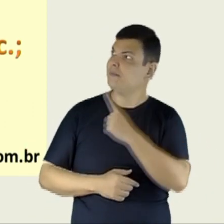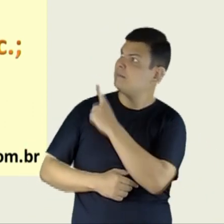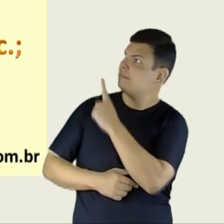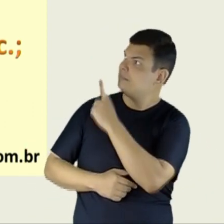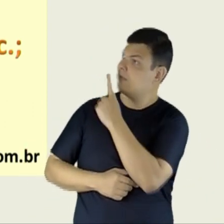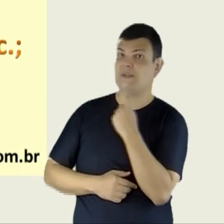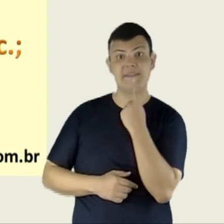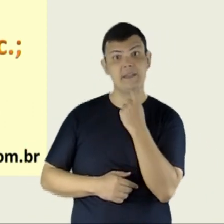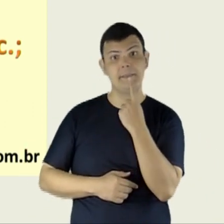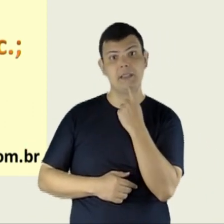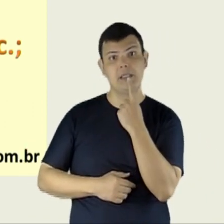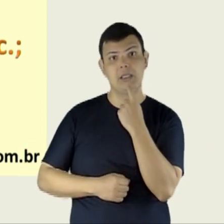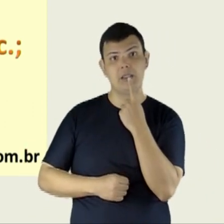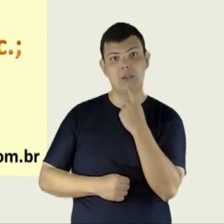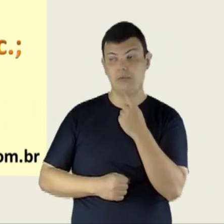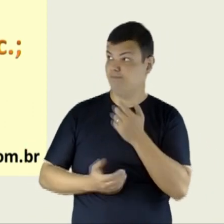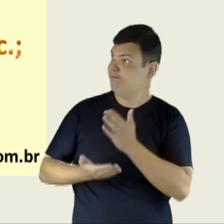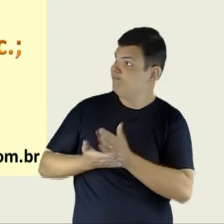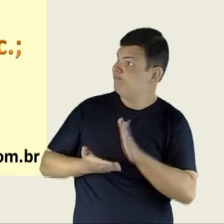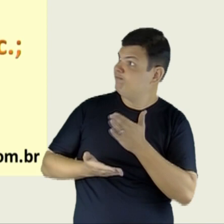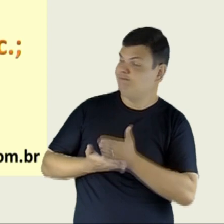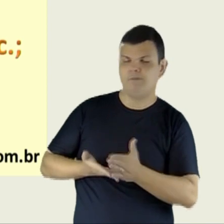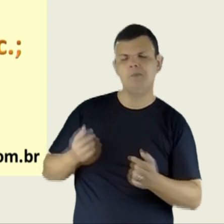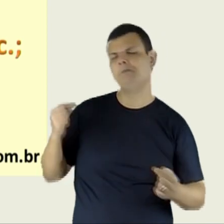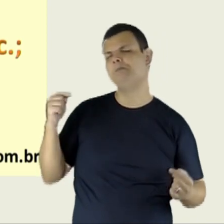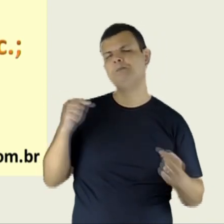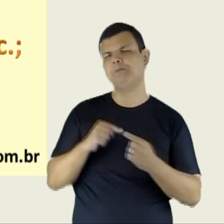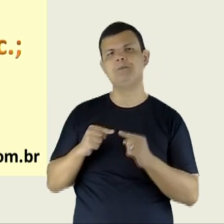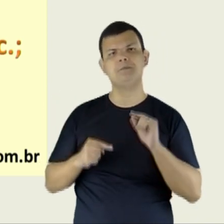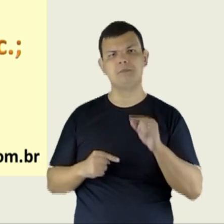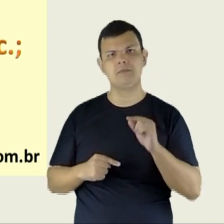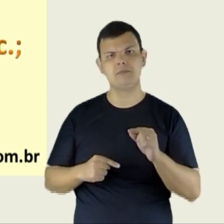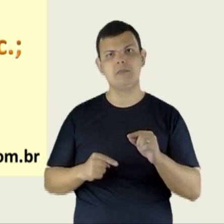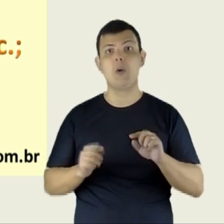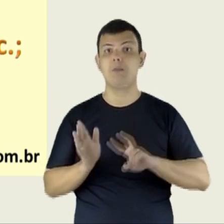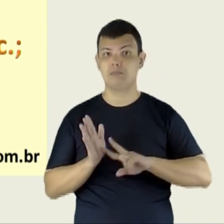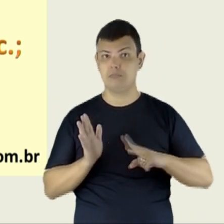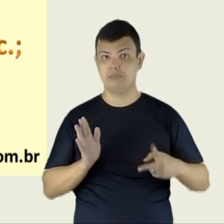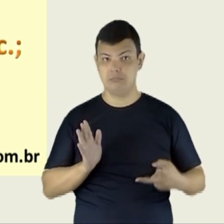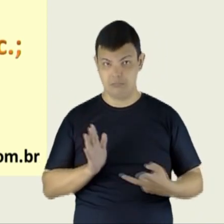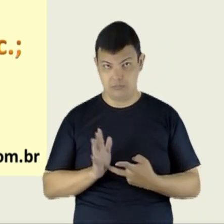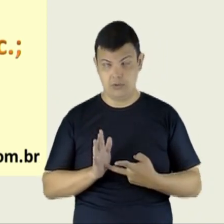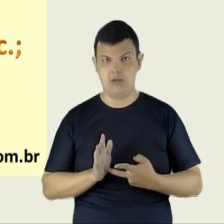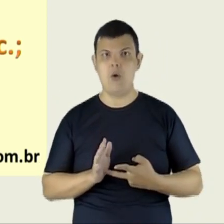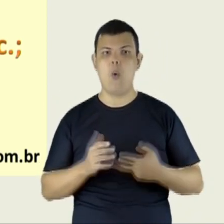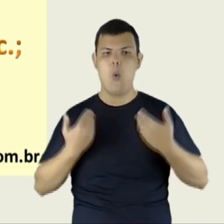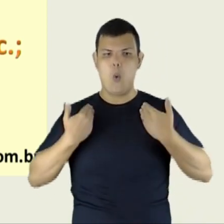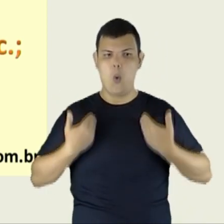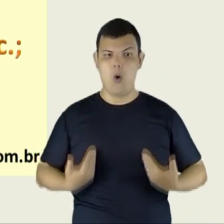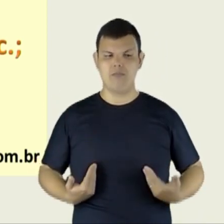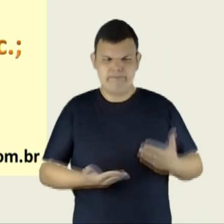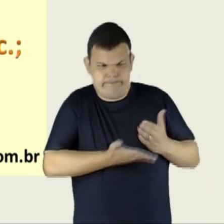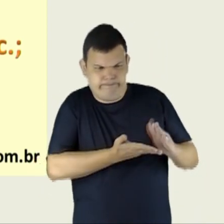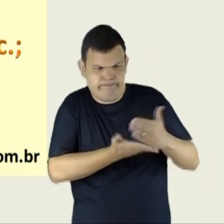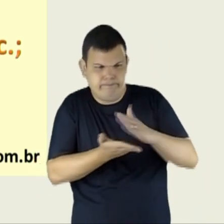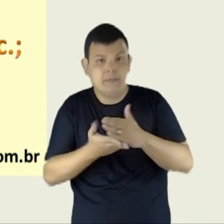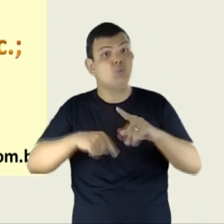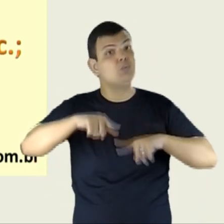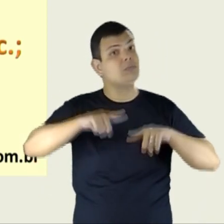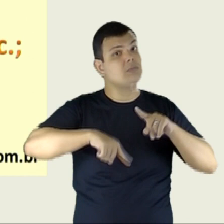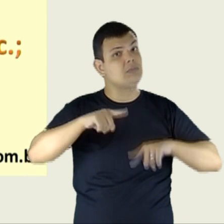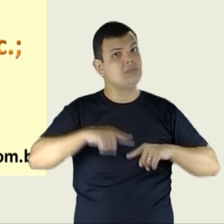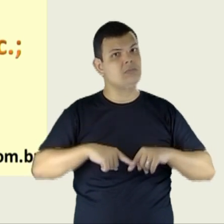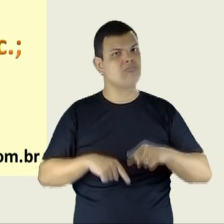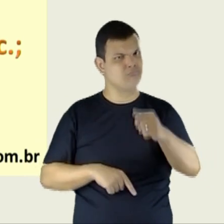vermelha. A excreção é o processo pelo qual o corpo elimina essas substâncias. Então, você já